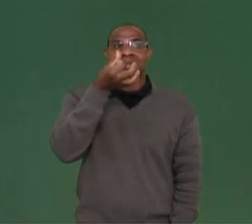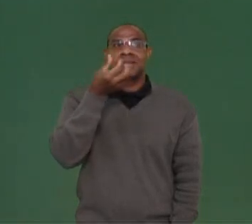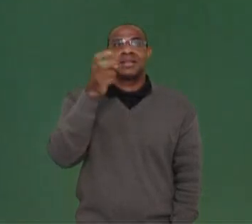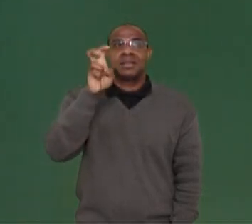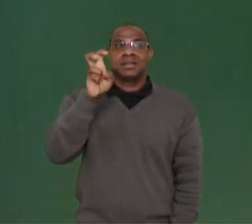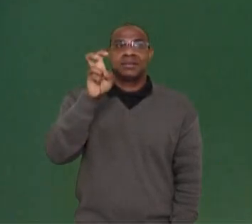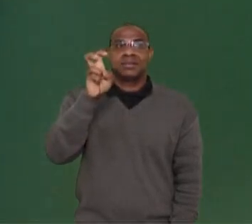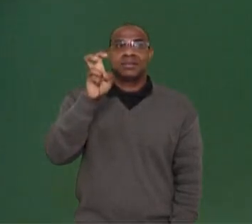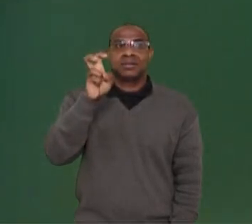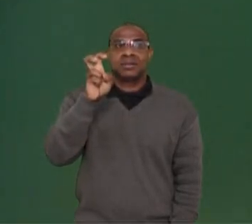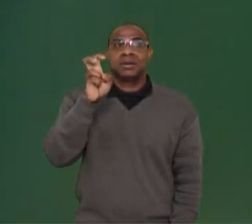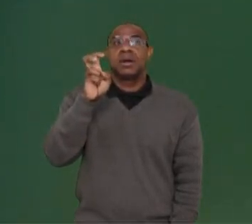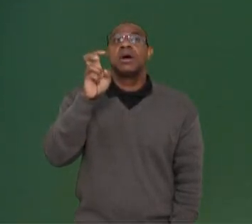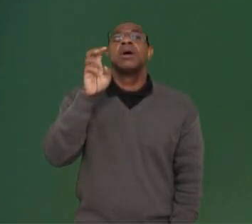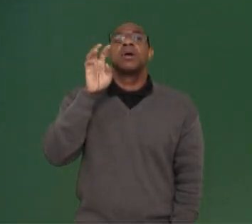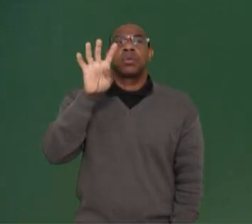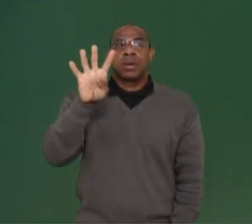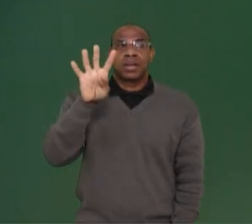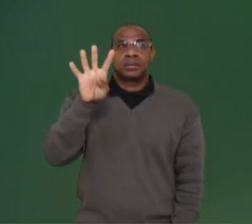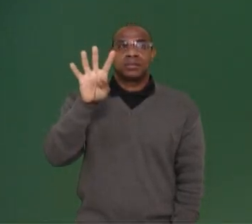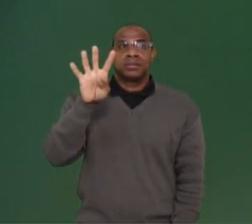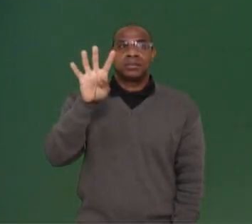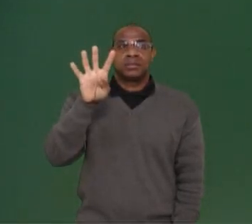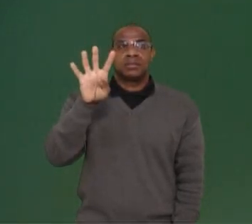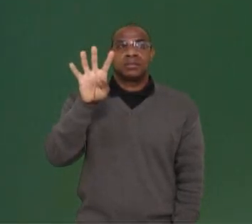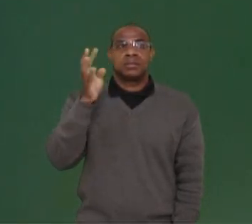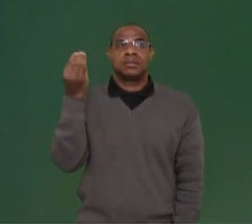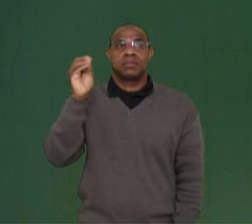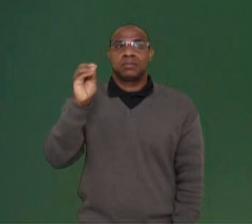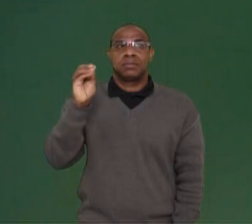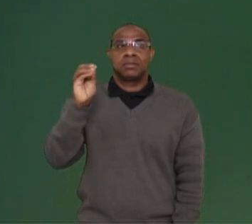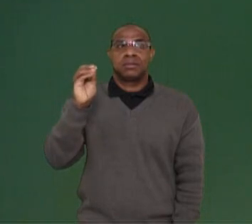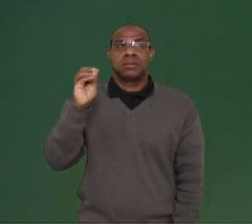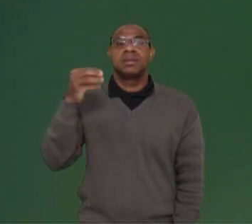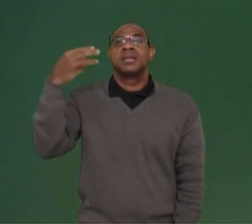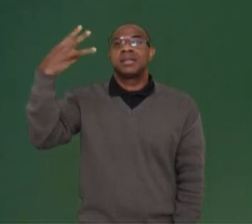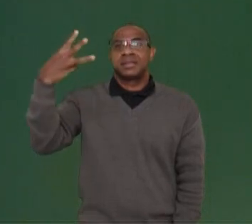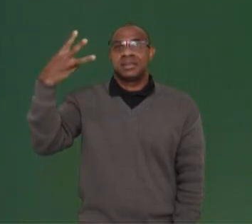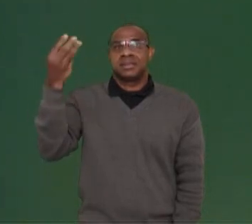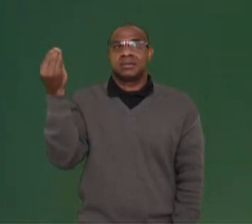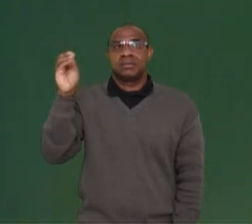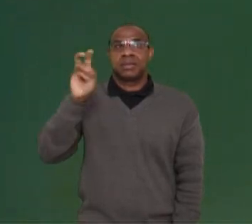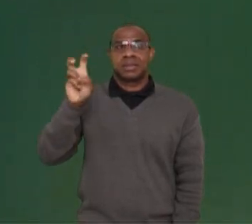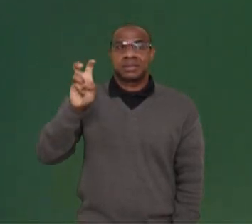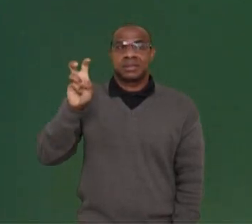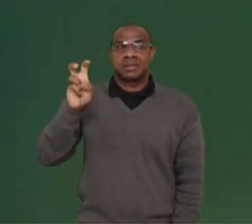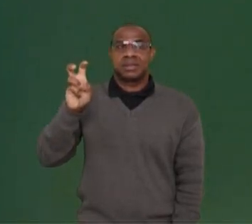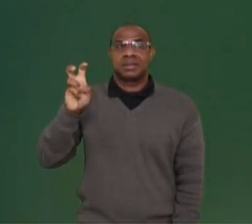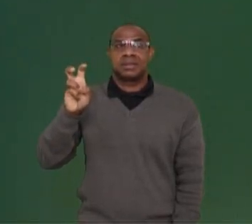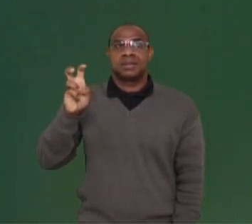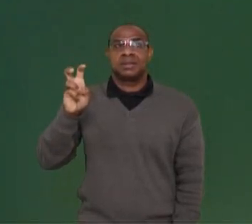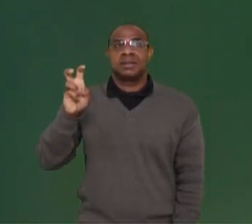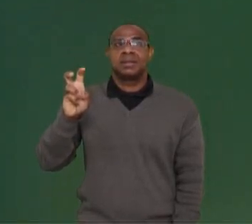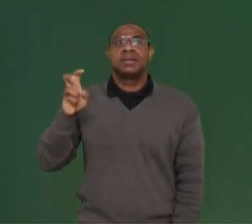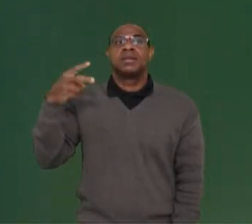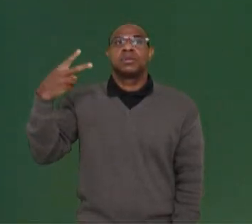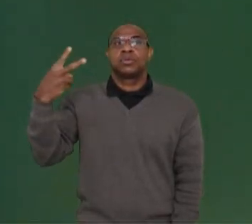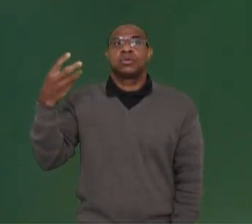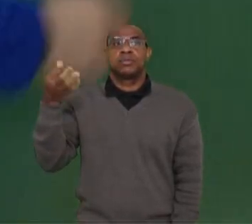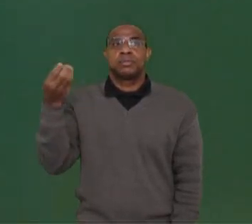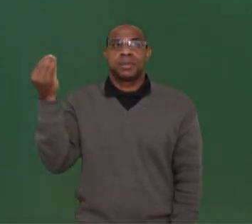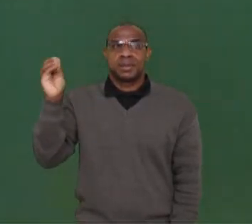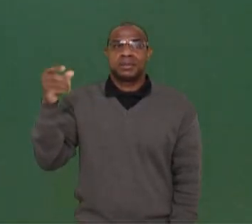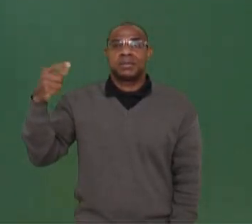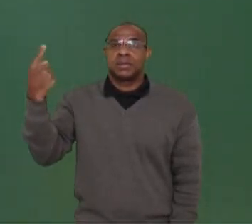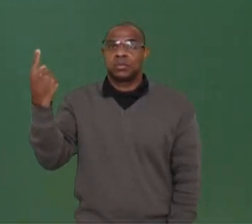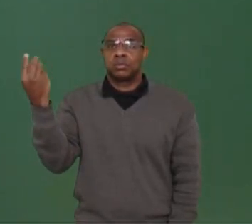5 para a terceira, 4 para a quarta, 3 para a quinta, 2 para a sexta e 1